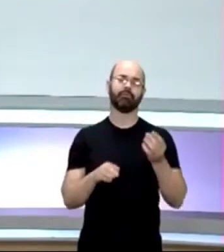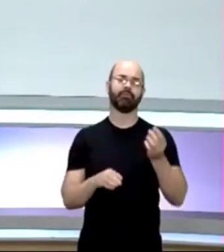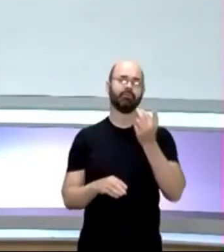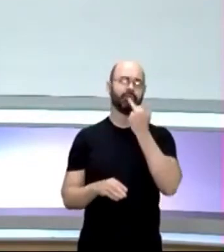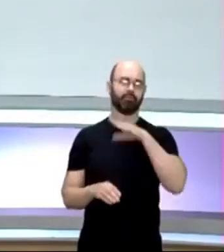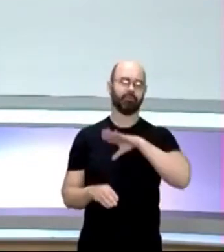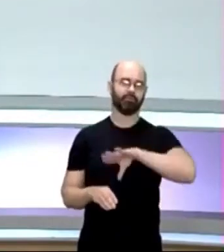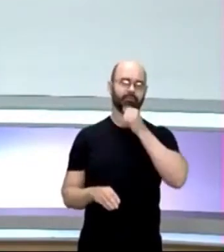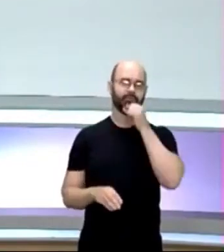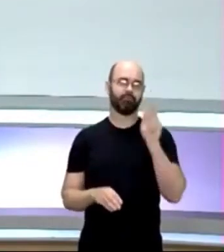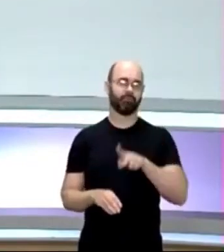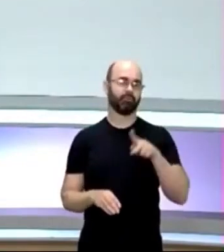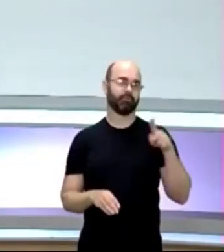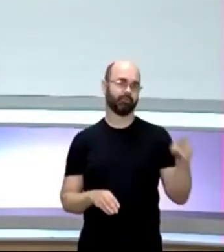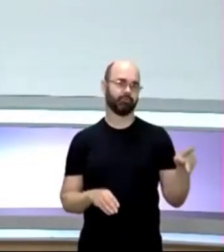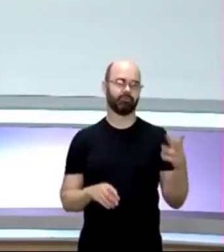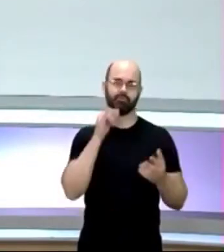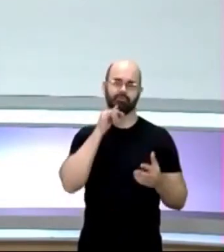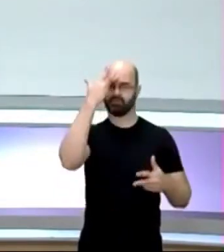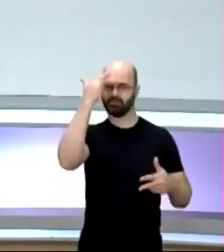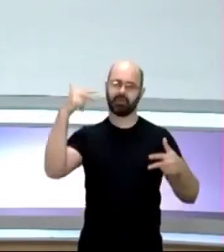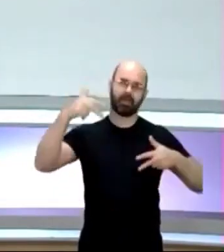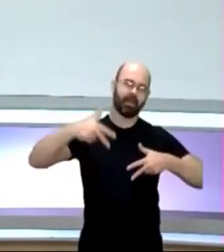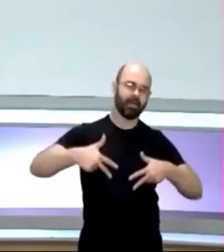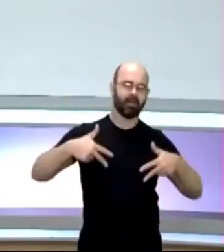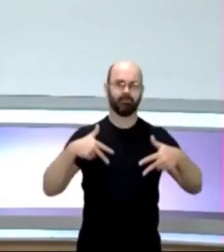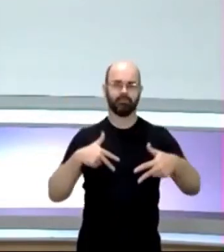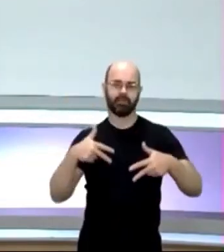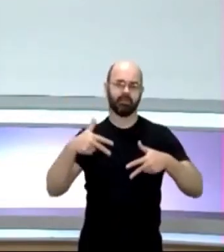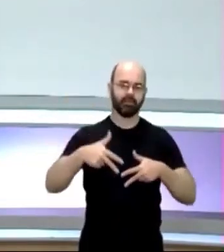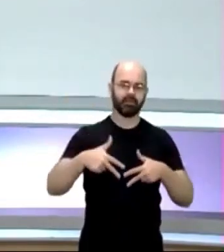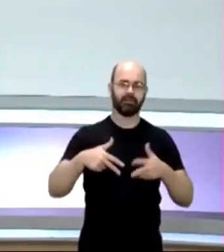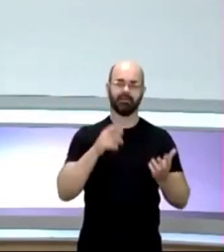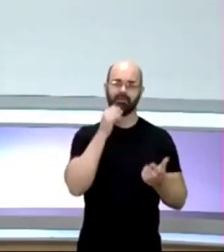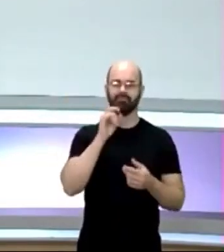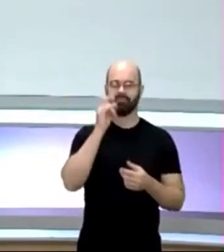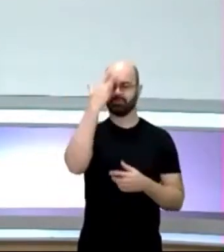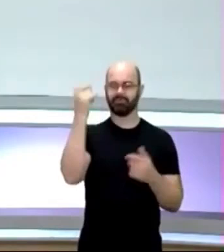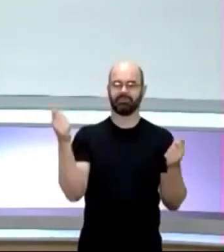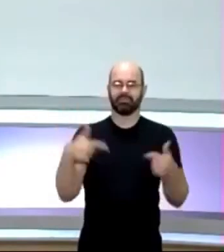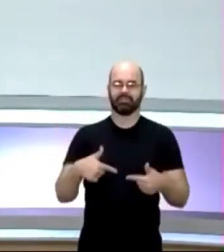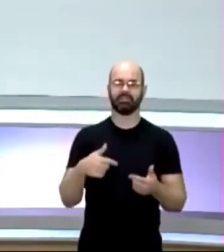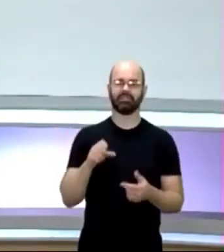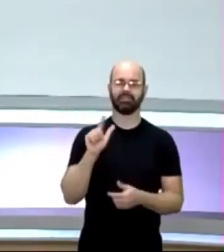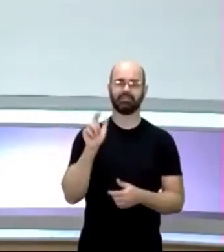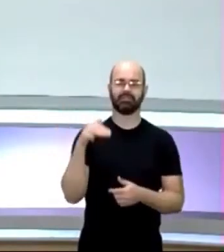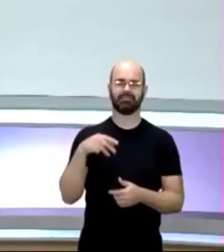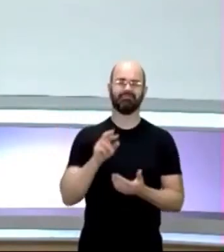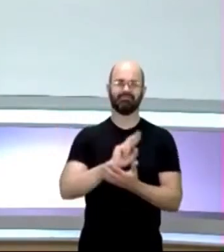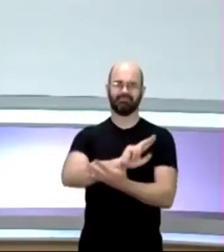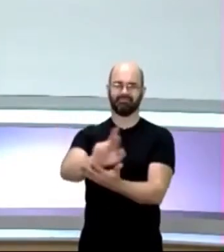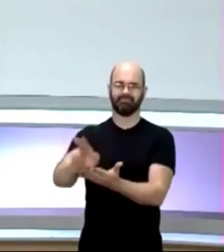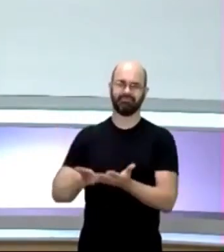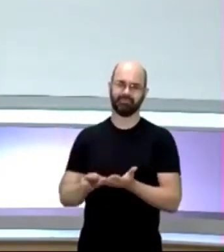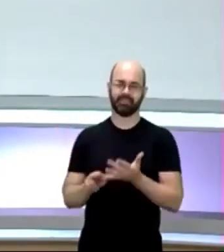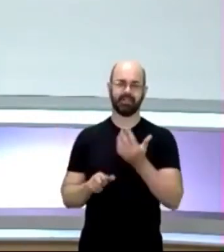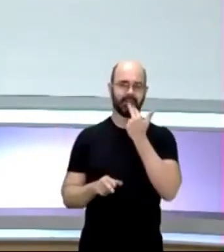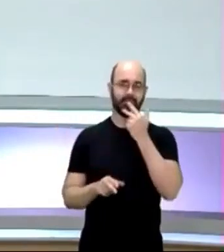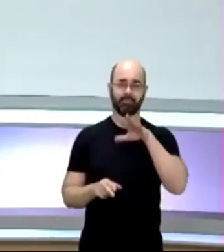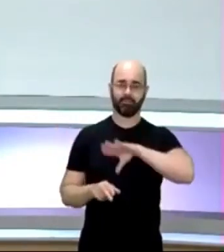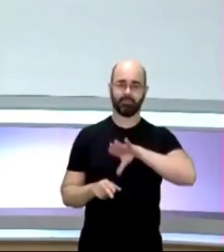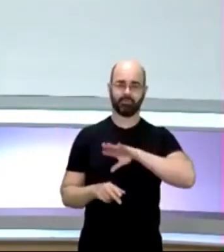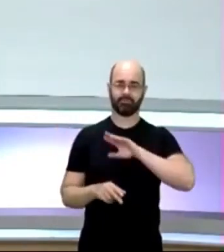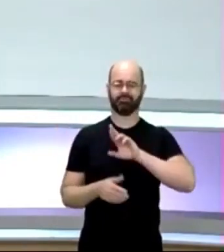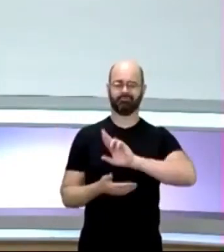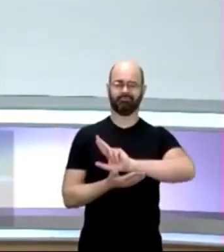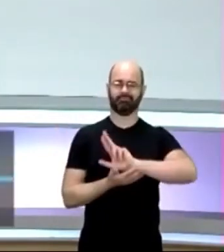falada por um professor, por um rapper, por um cara que faz slam. Então, olha só. A língua portuguesa ela é diversa, ela é vária